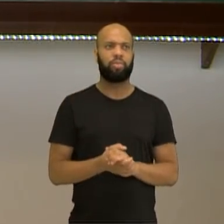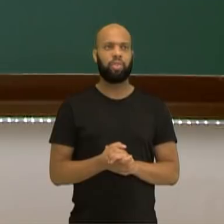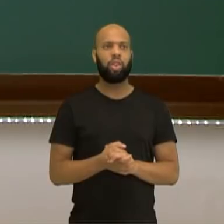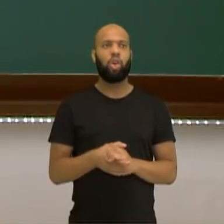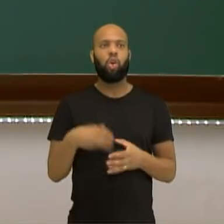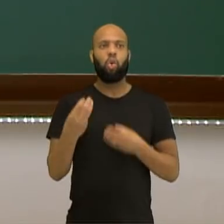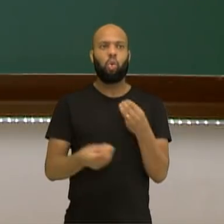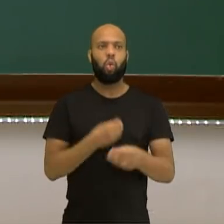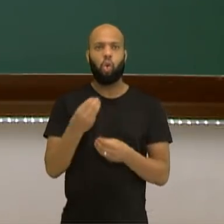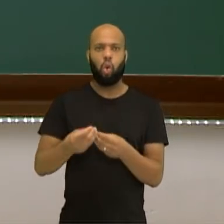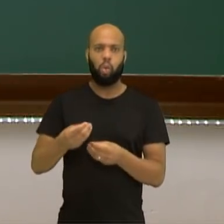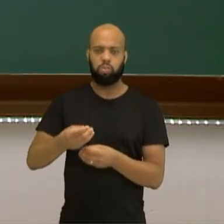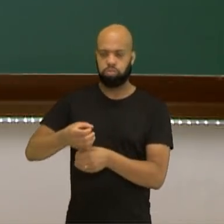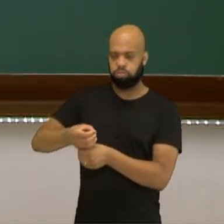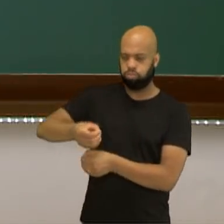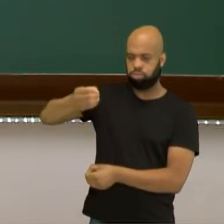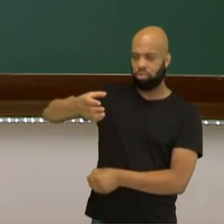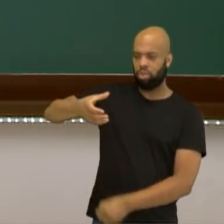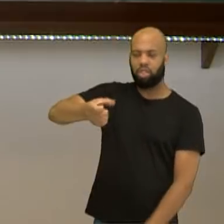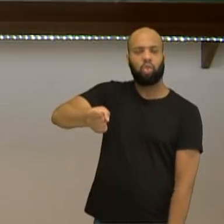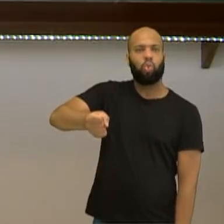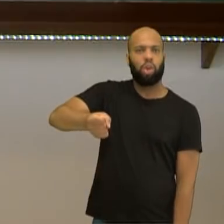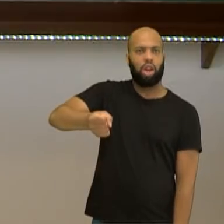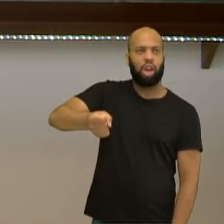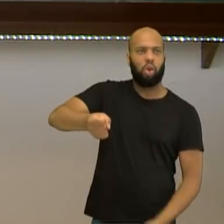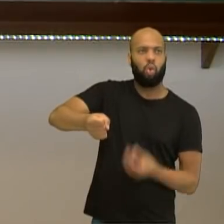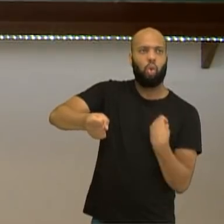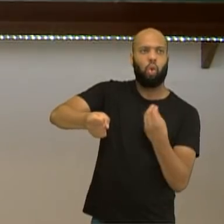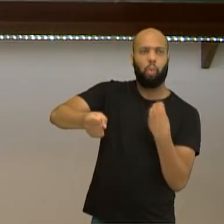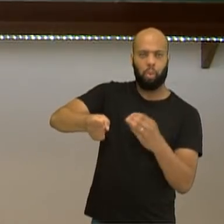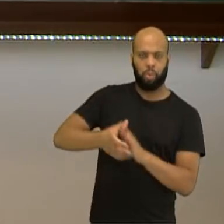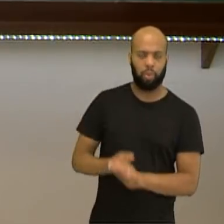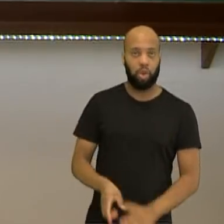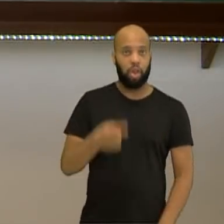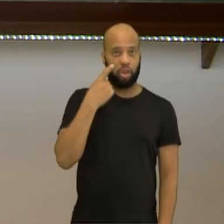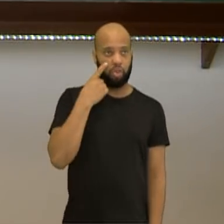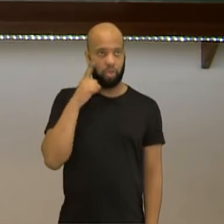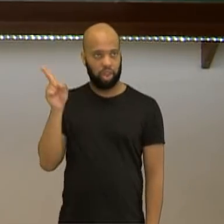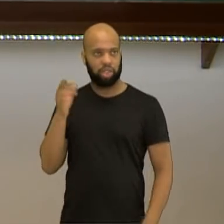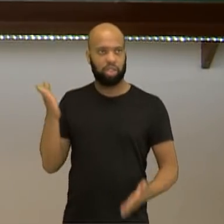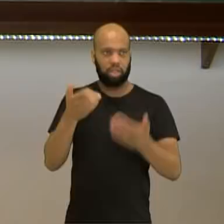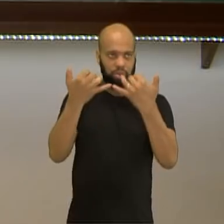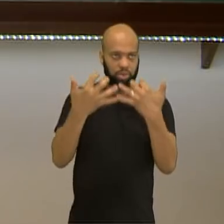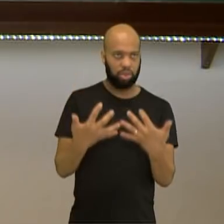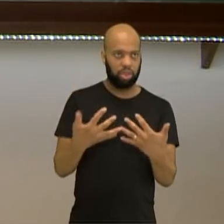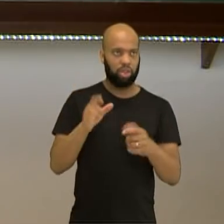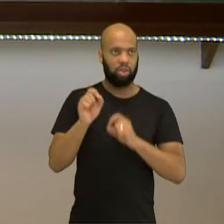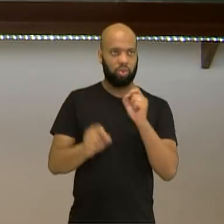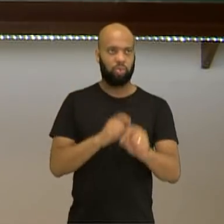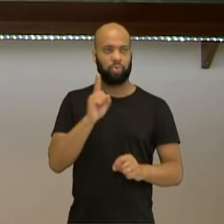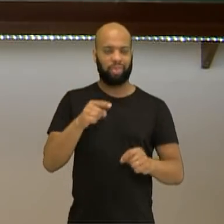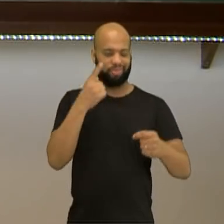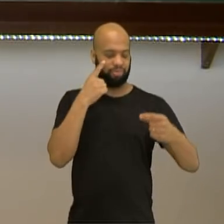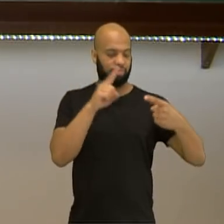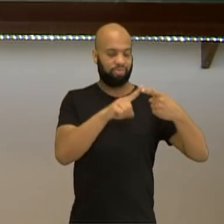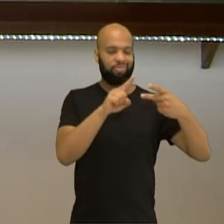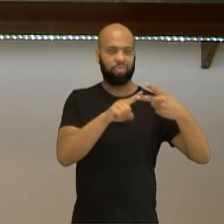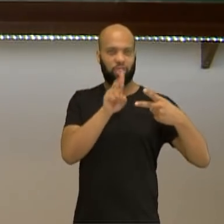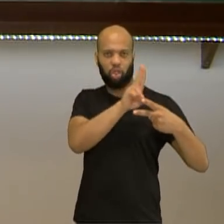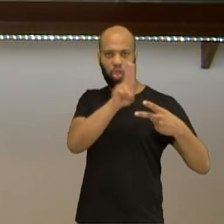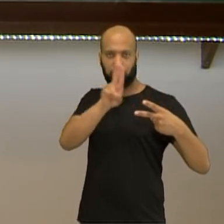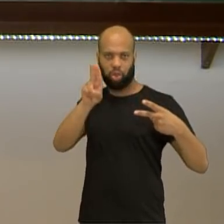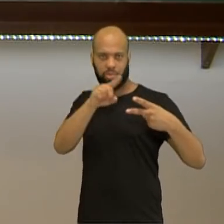Empunhadura, né? Como em todos os esportes que tem raquete, nós vamos falar um pouquinho do forehand e do